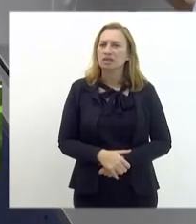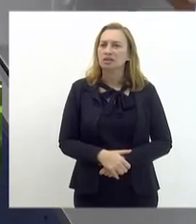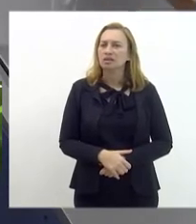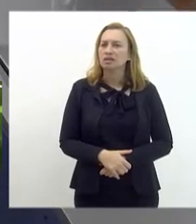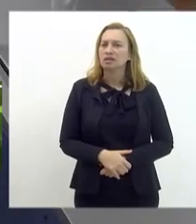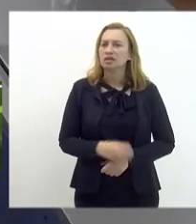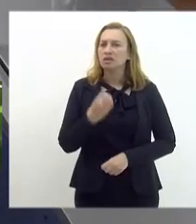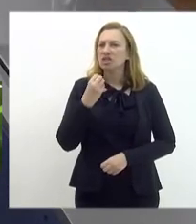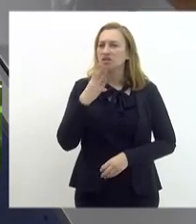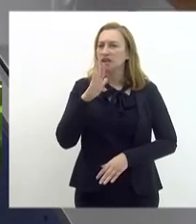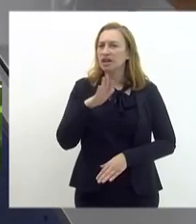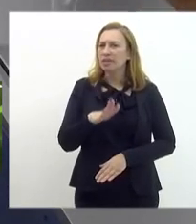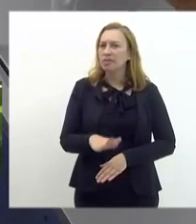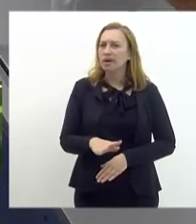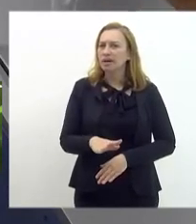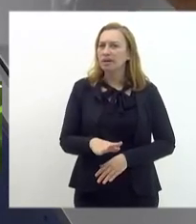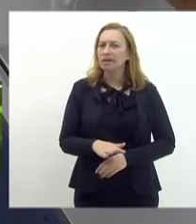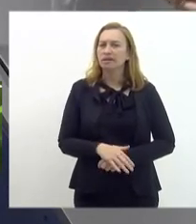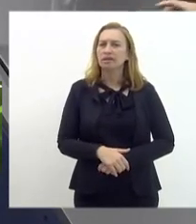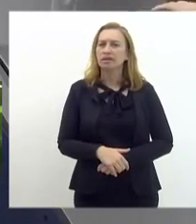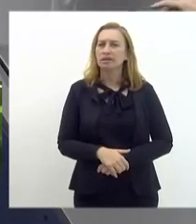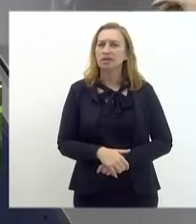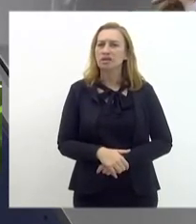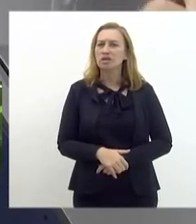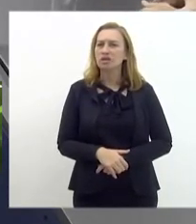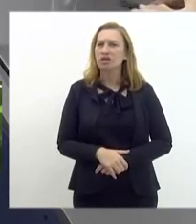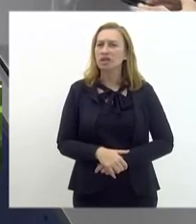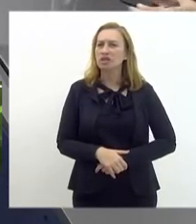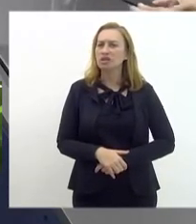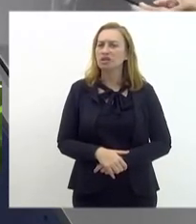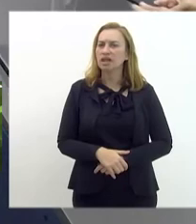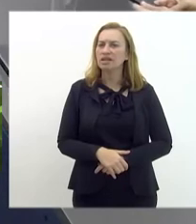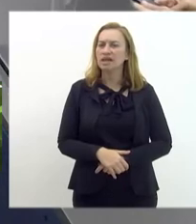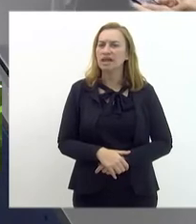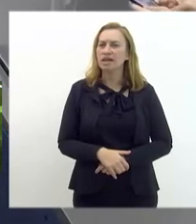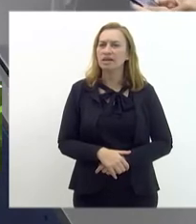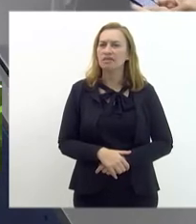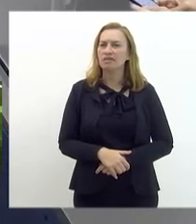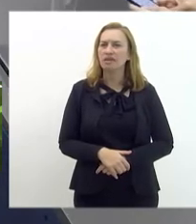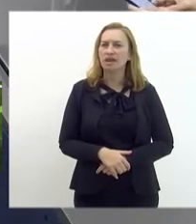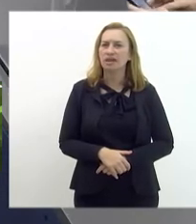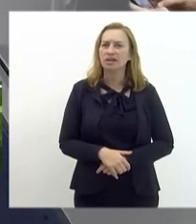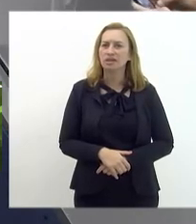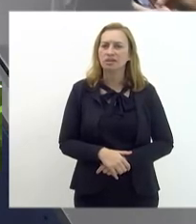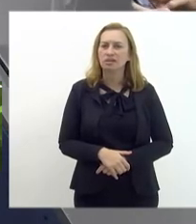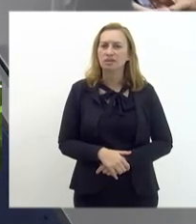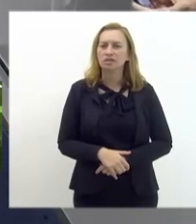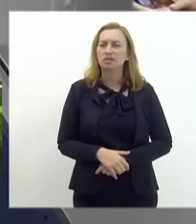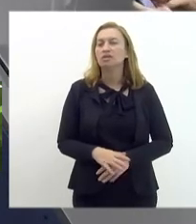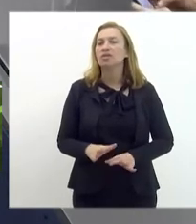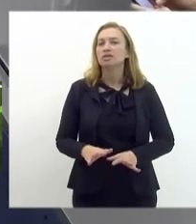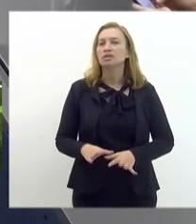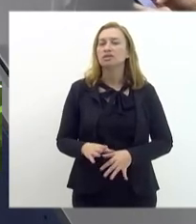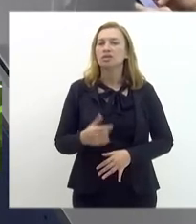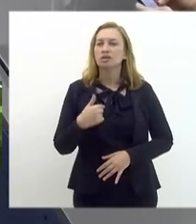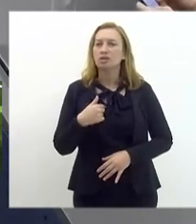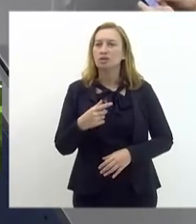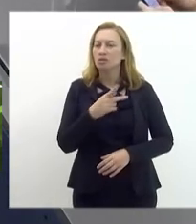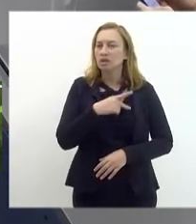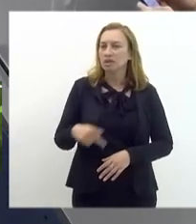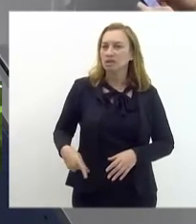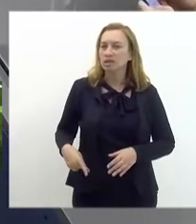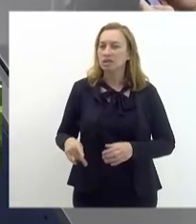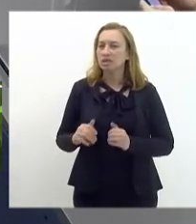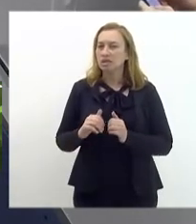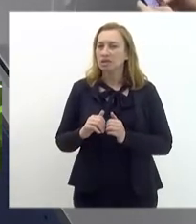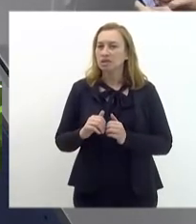Boa tarde, deputado. Boa tarde, deputada. Desculpe o atraso, mas estava numa sobreposição de agenda. O presidente está afastado por licença